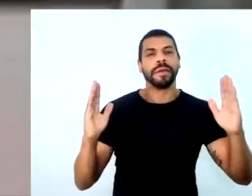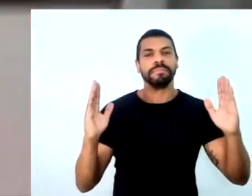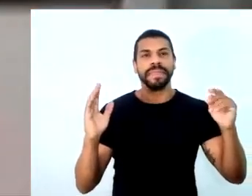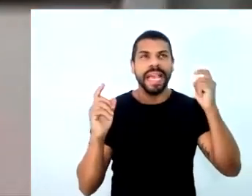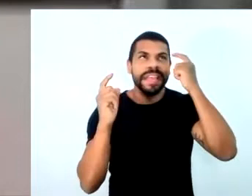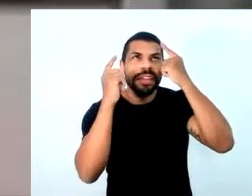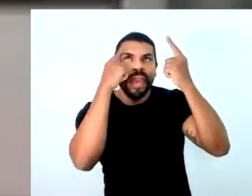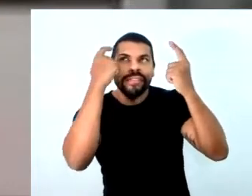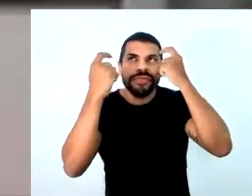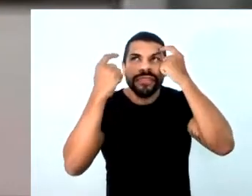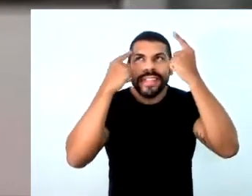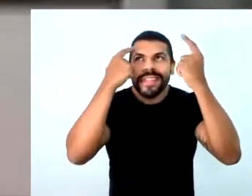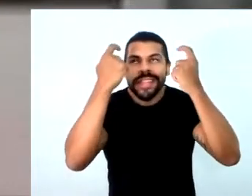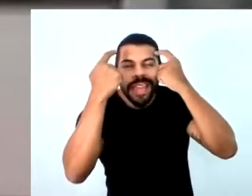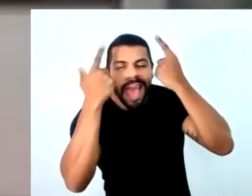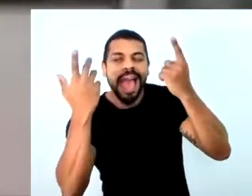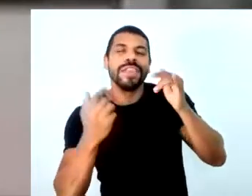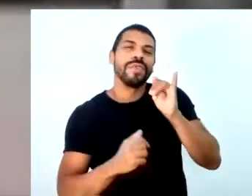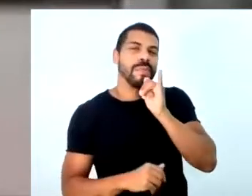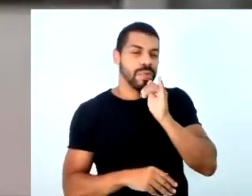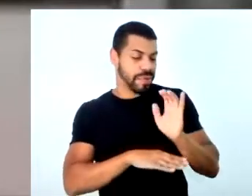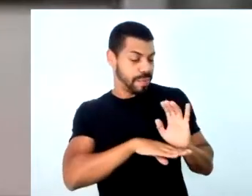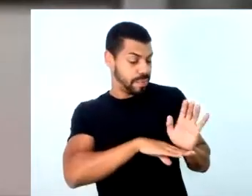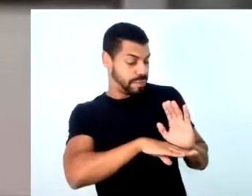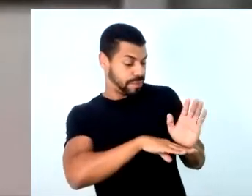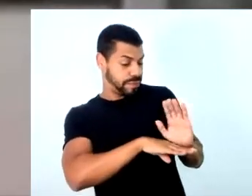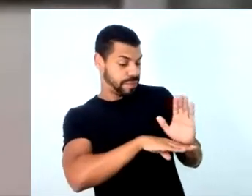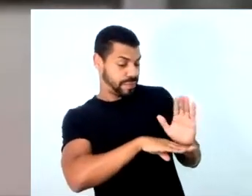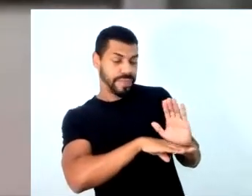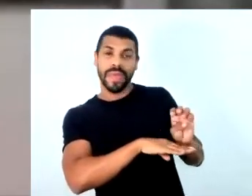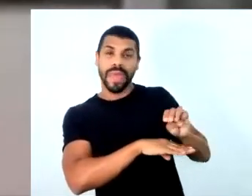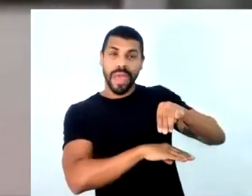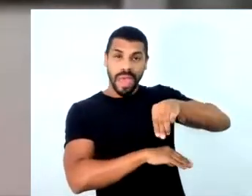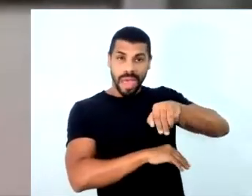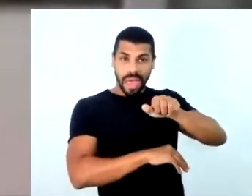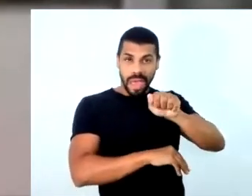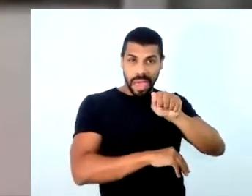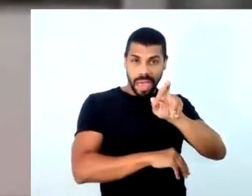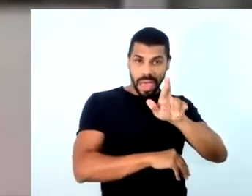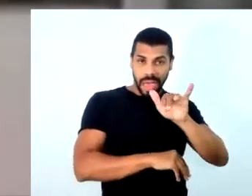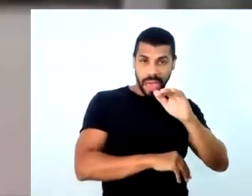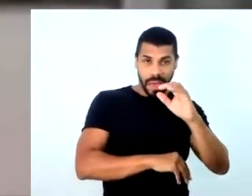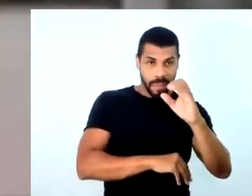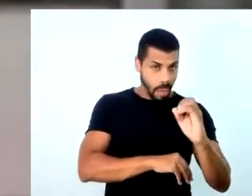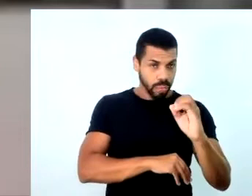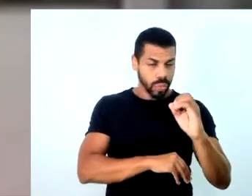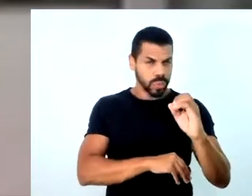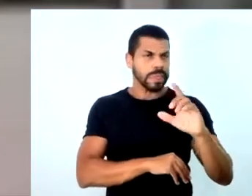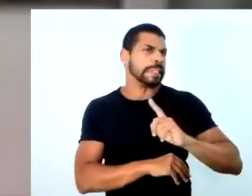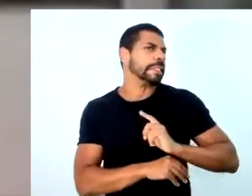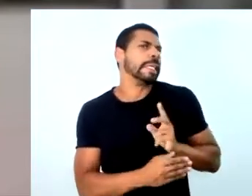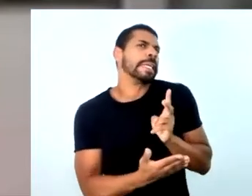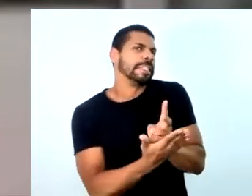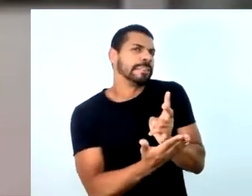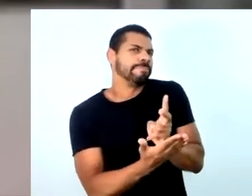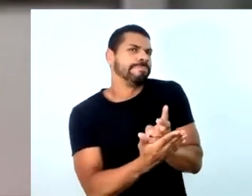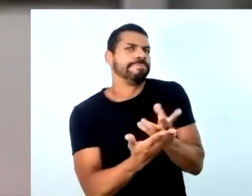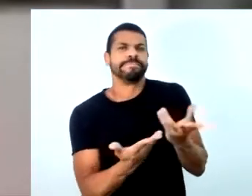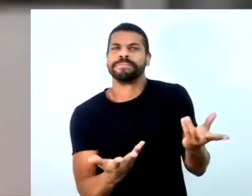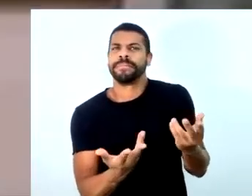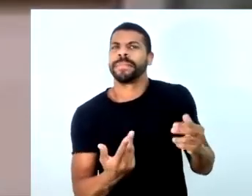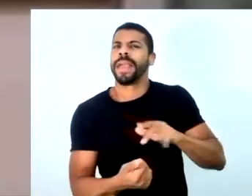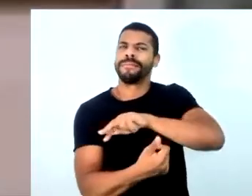não inviabiliza a criatividade, porque se vocês olharem os filmes do Marlon Higgs, por exemplo, são todos montados, filmados em